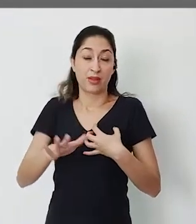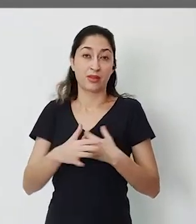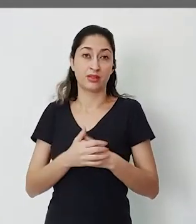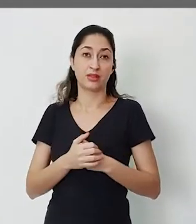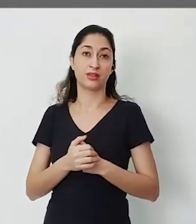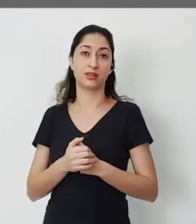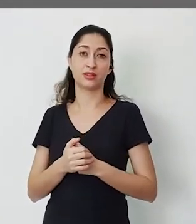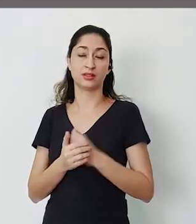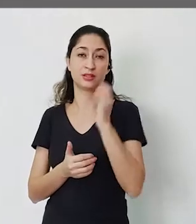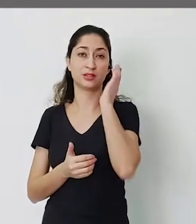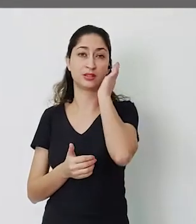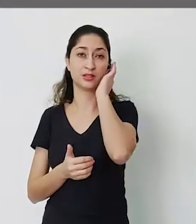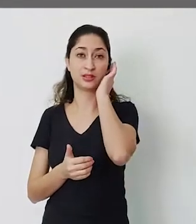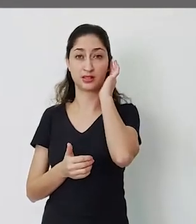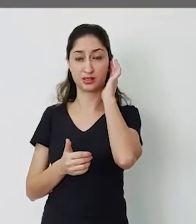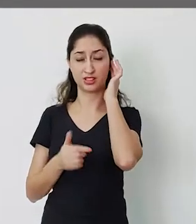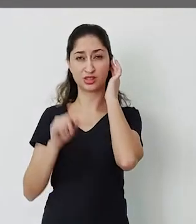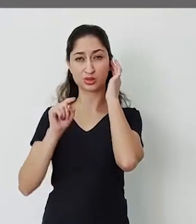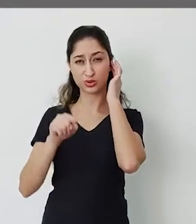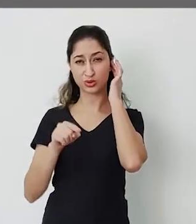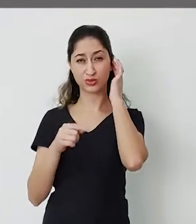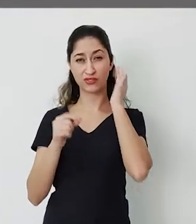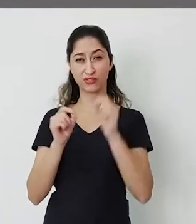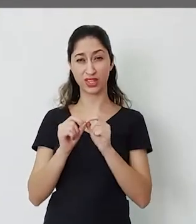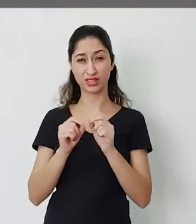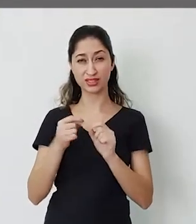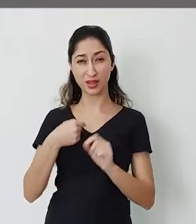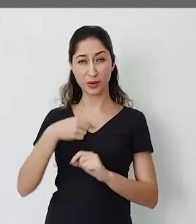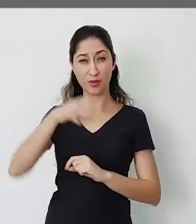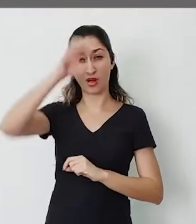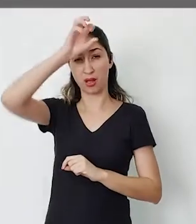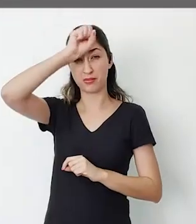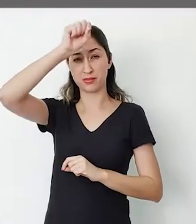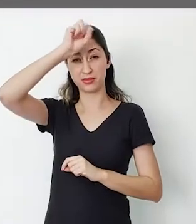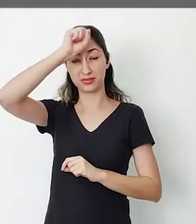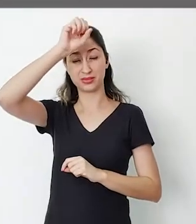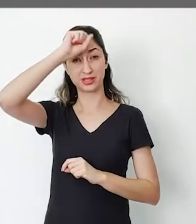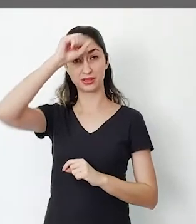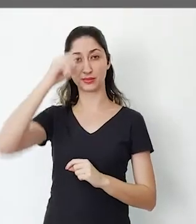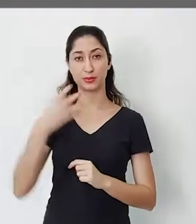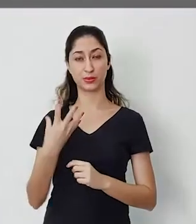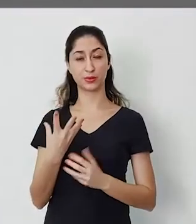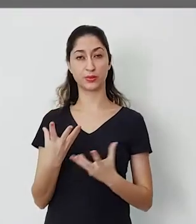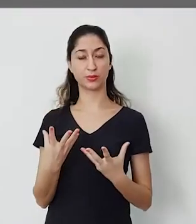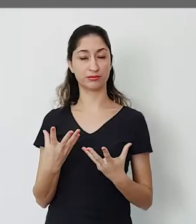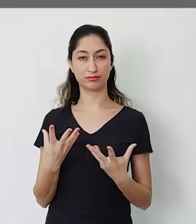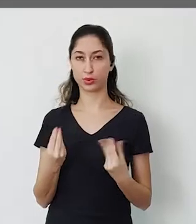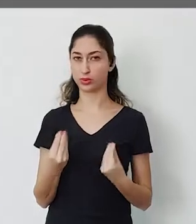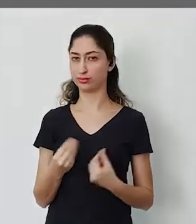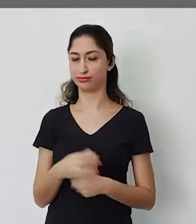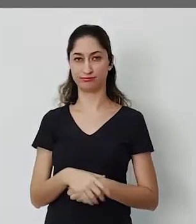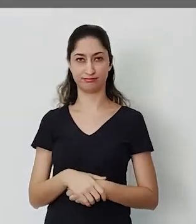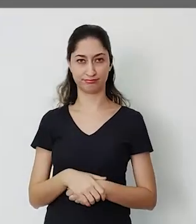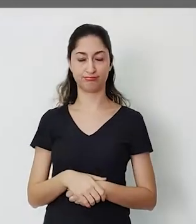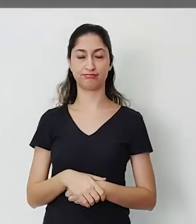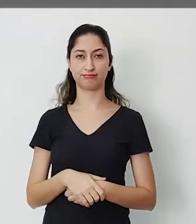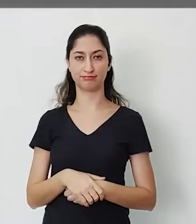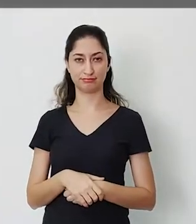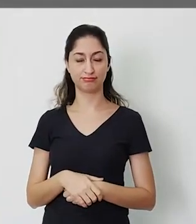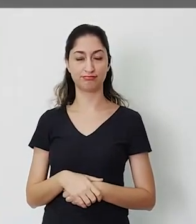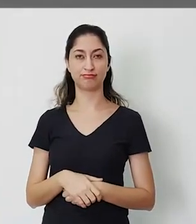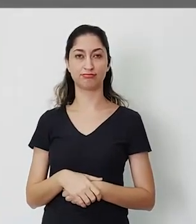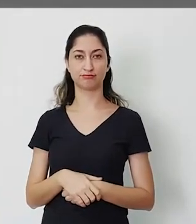música brasileira na década de 70 e 80, né, com vários personagens inspirados em personagens reais, né,